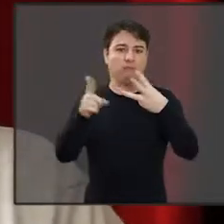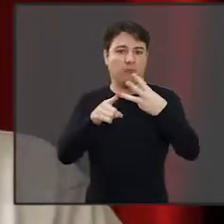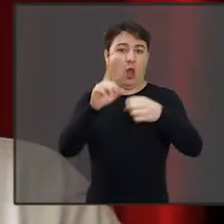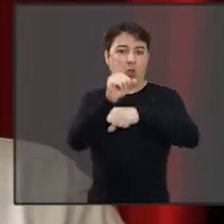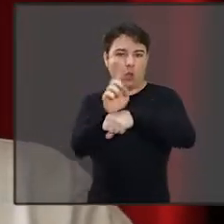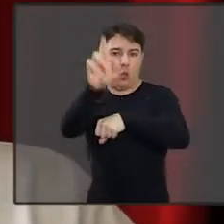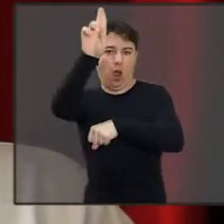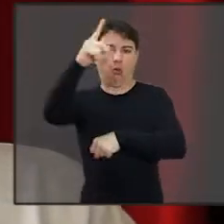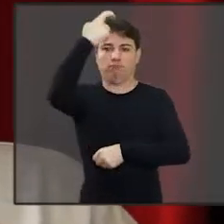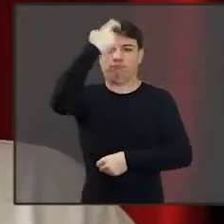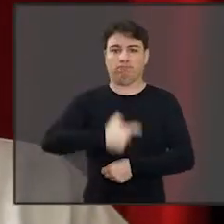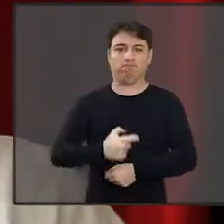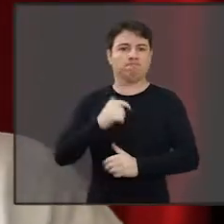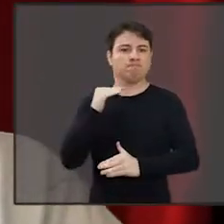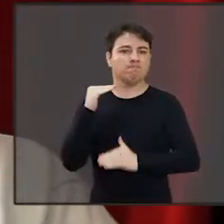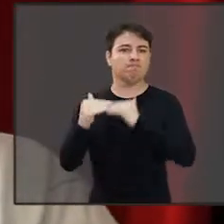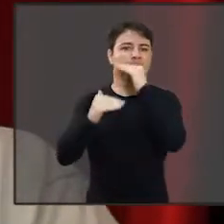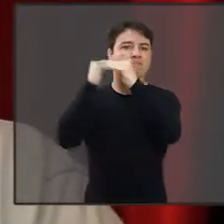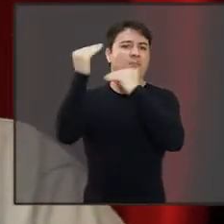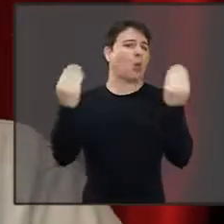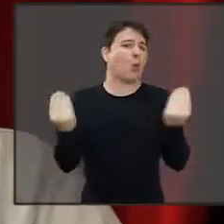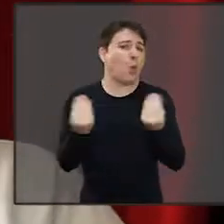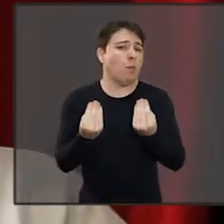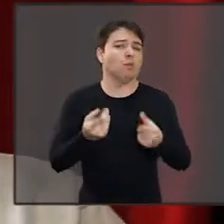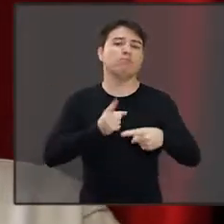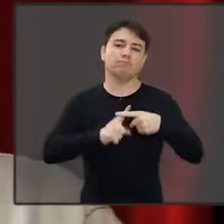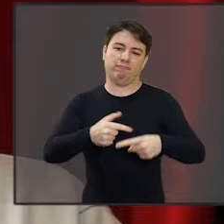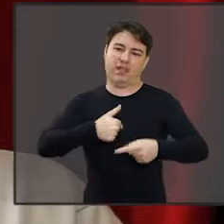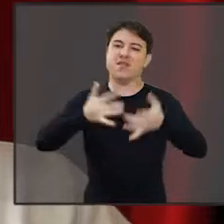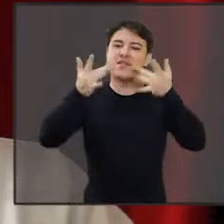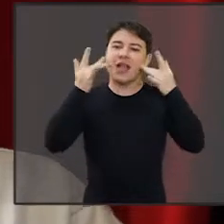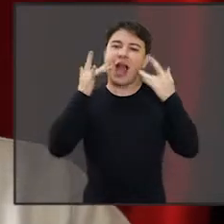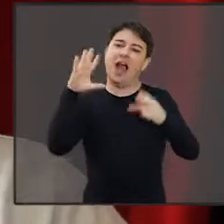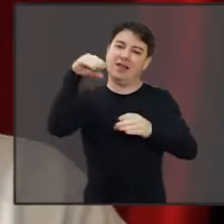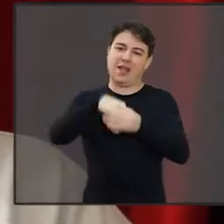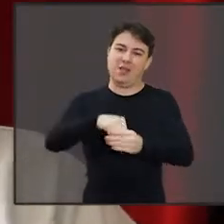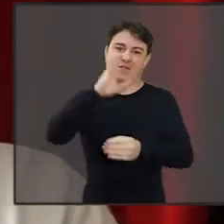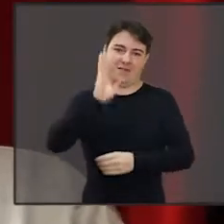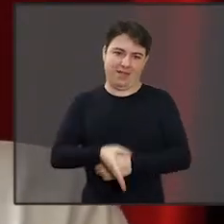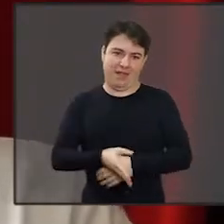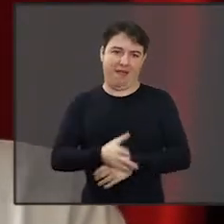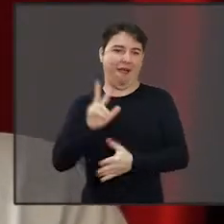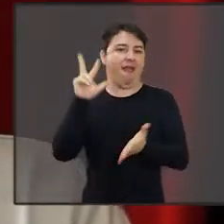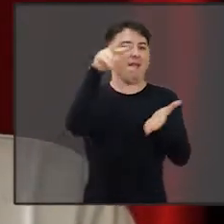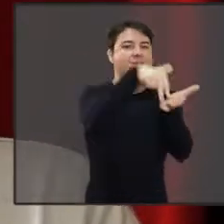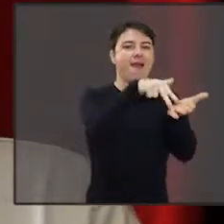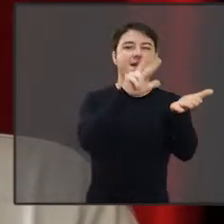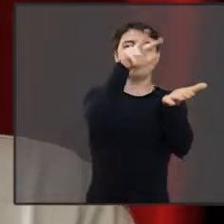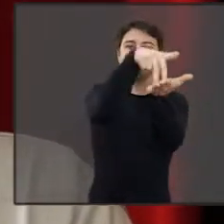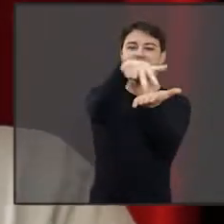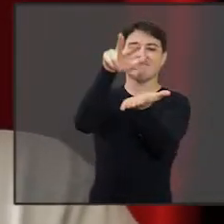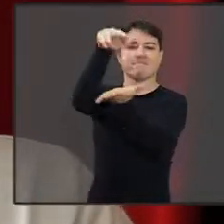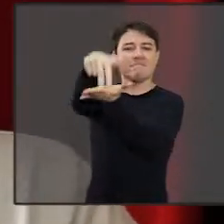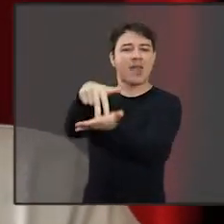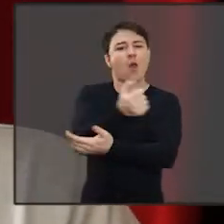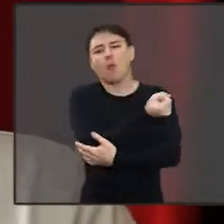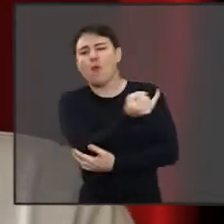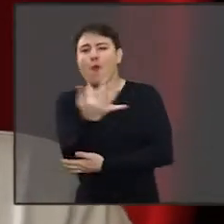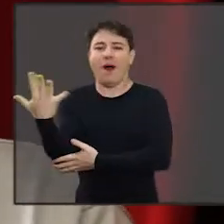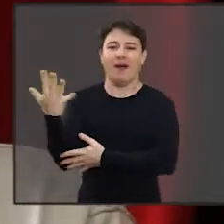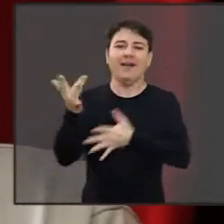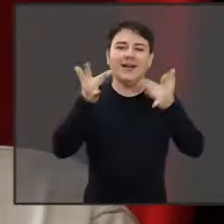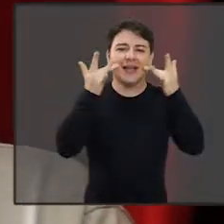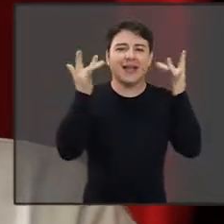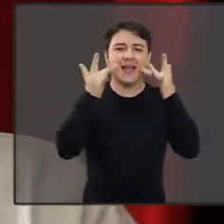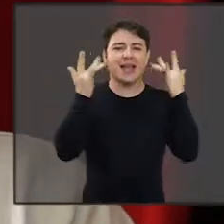um doutorado, eu posso dizer com tranquilidade, de longe, que a minha formação como ser humano veio das oficinas de teatro que eu fiz, veio das peças de